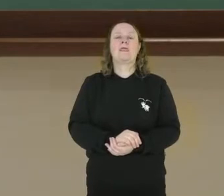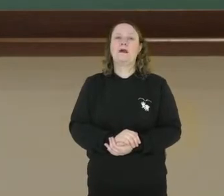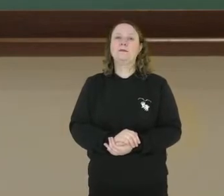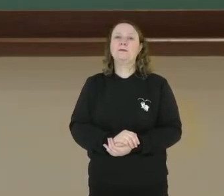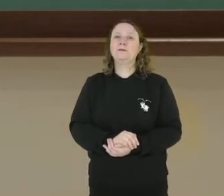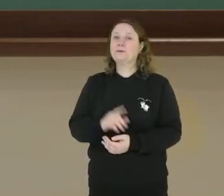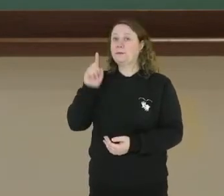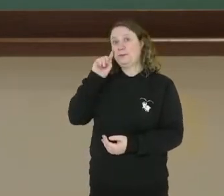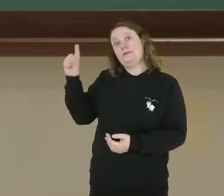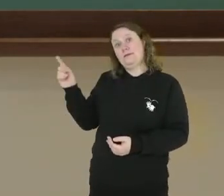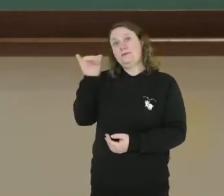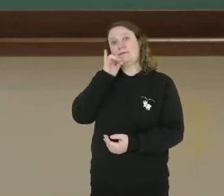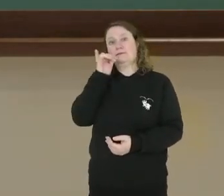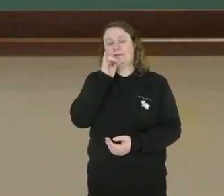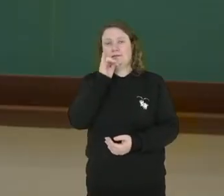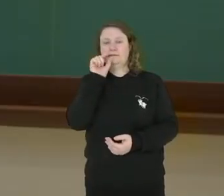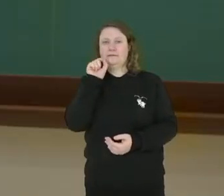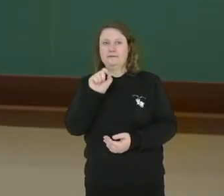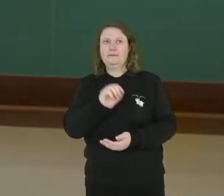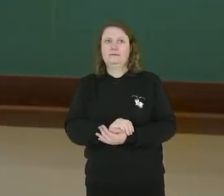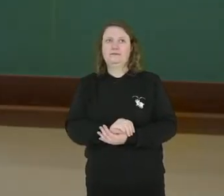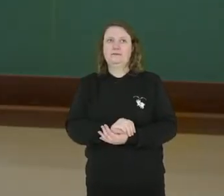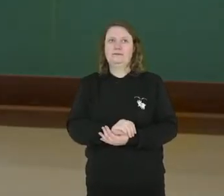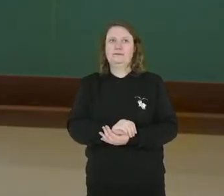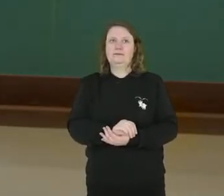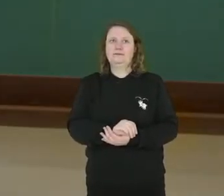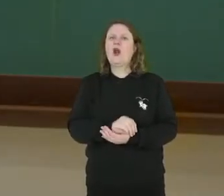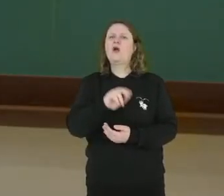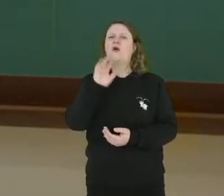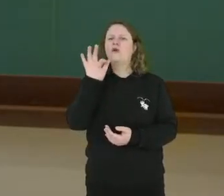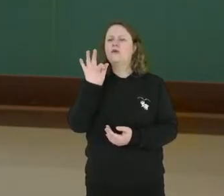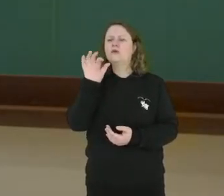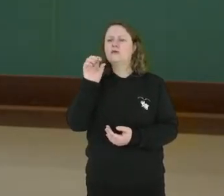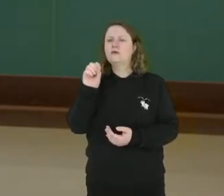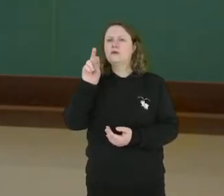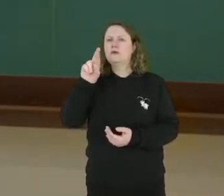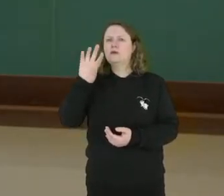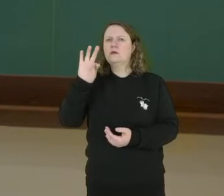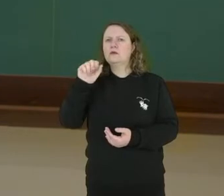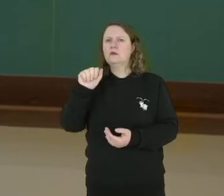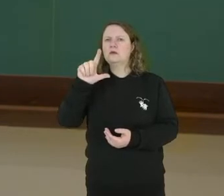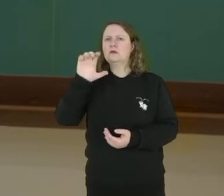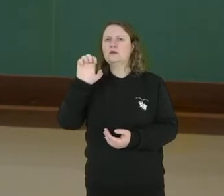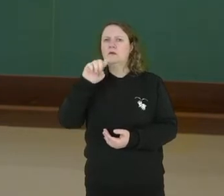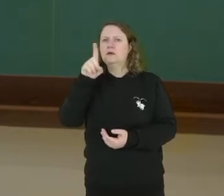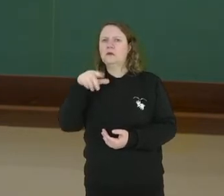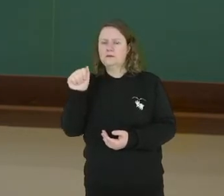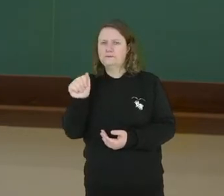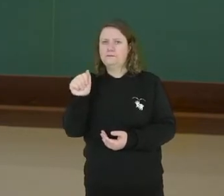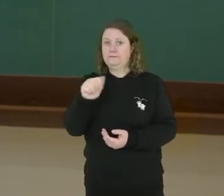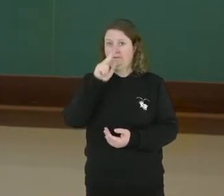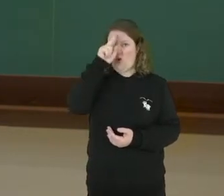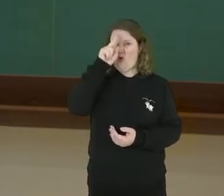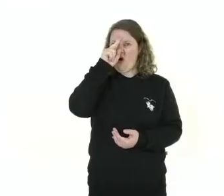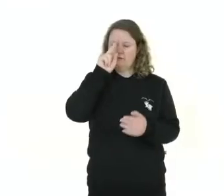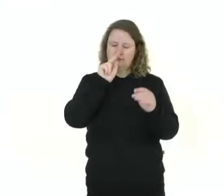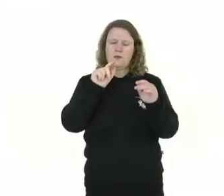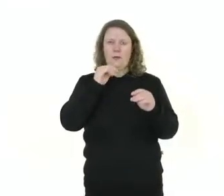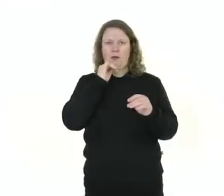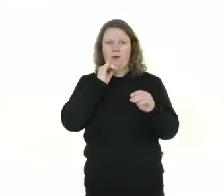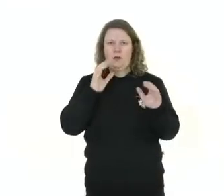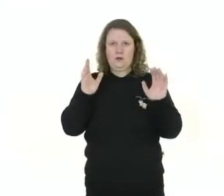E aqui um exemplo de jogo. É a fortaleza. Dividir a turma em 2 círculos, um círculo dentro do